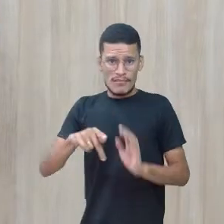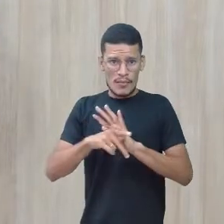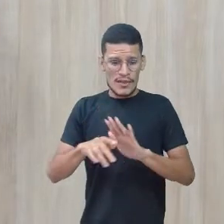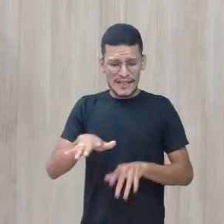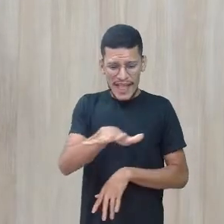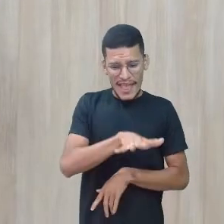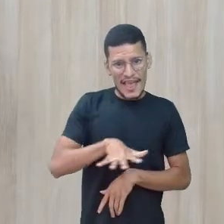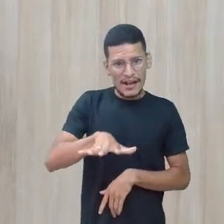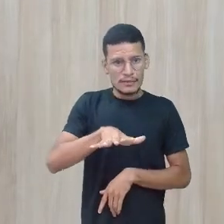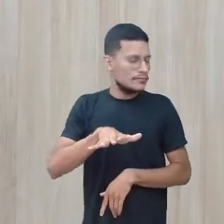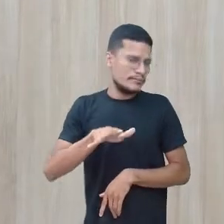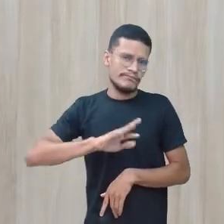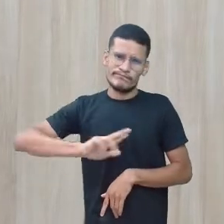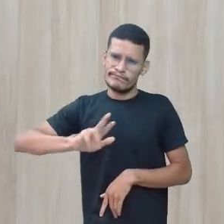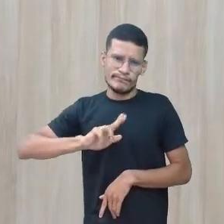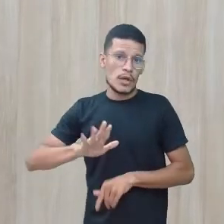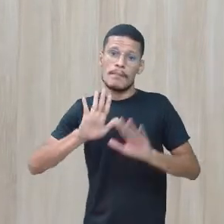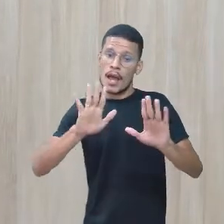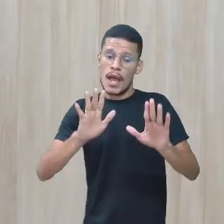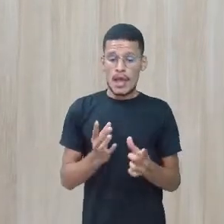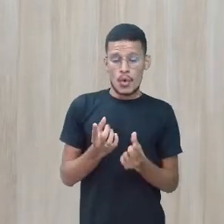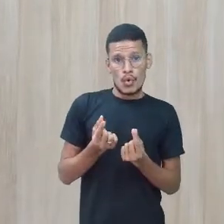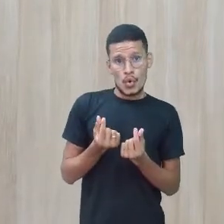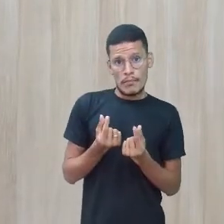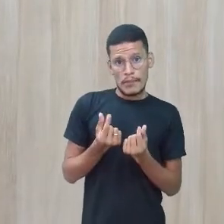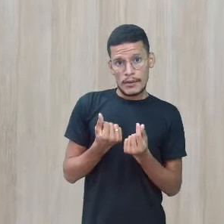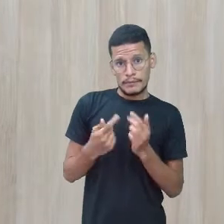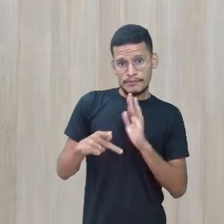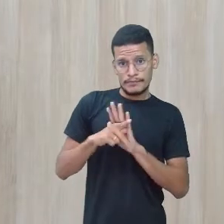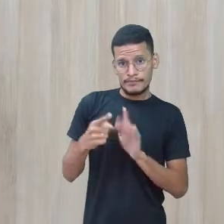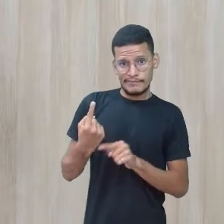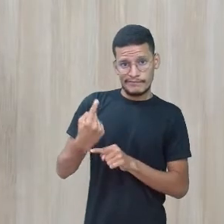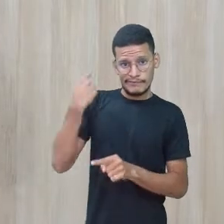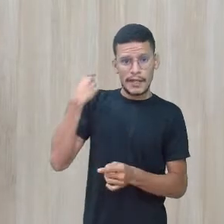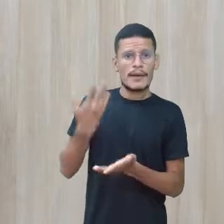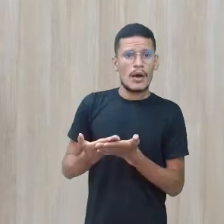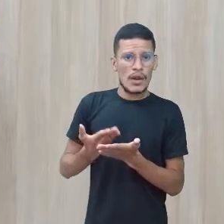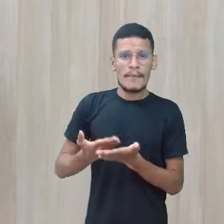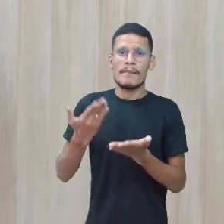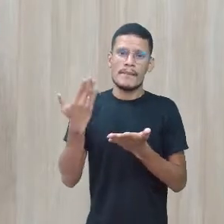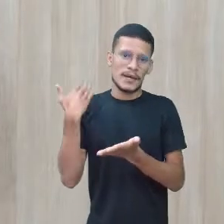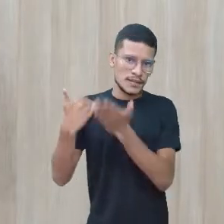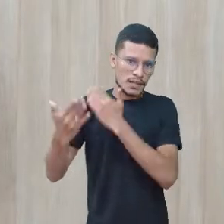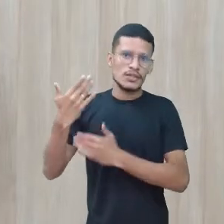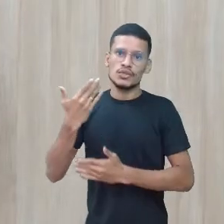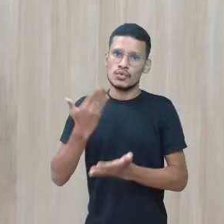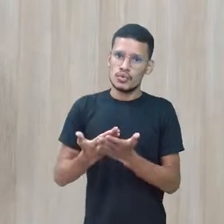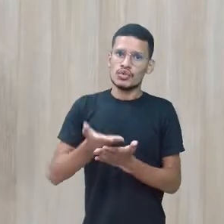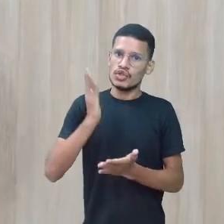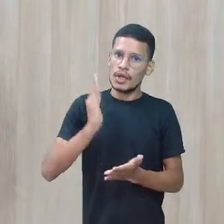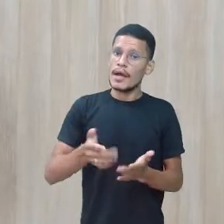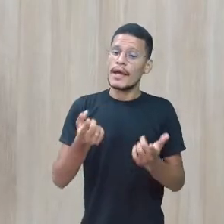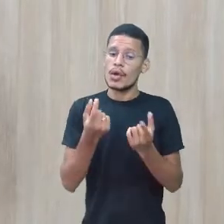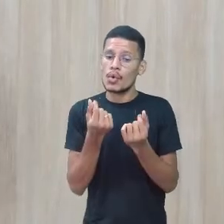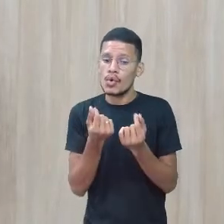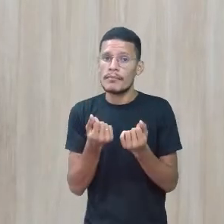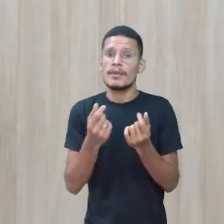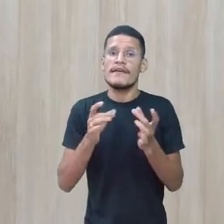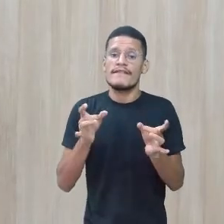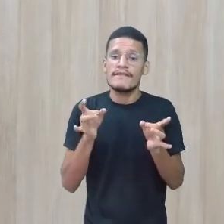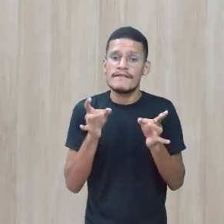Porém, como a economia, né, a gente viu na aula passada que a economia era muito voltada para